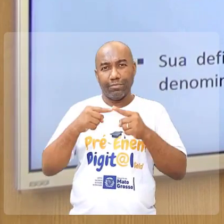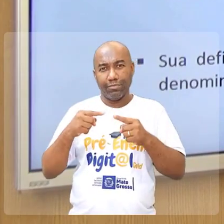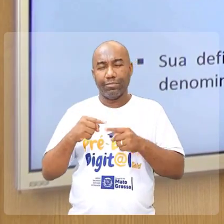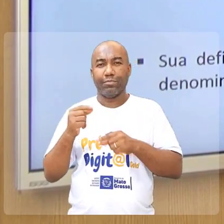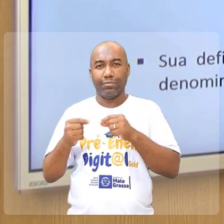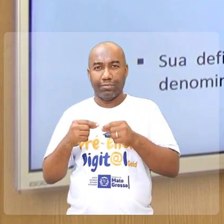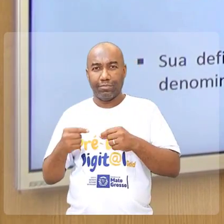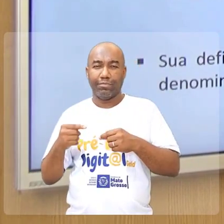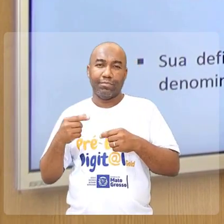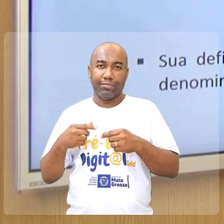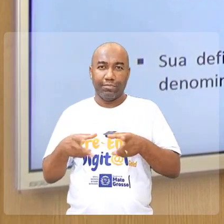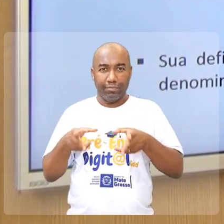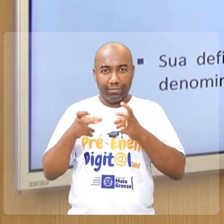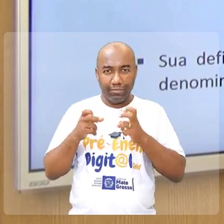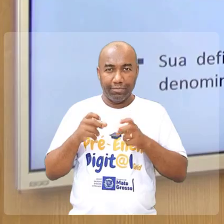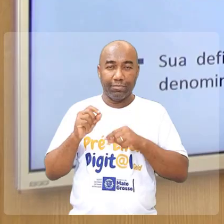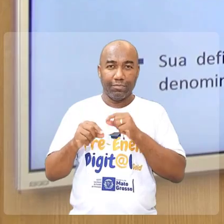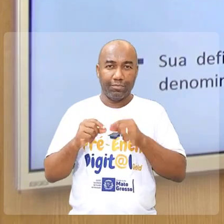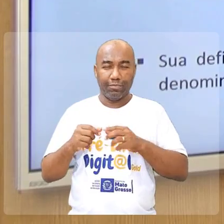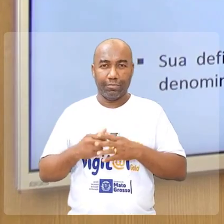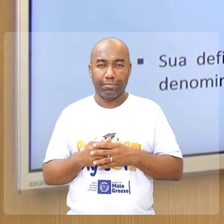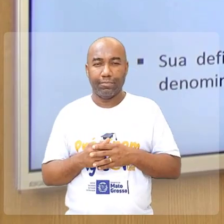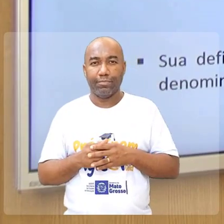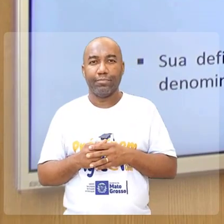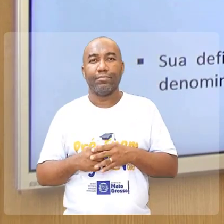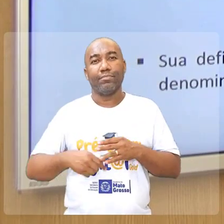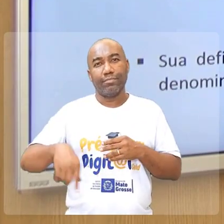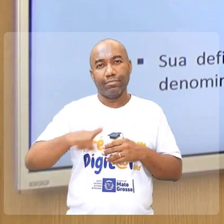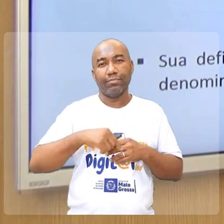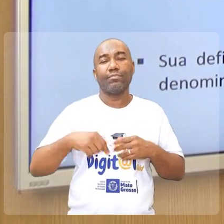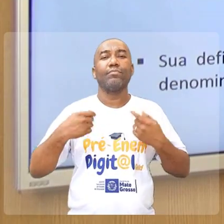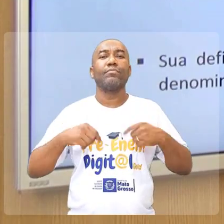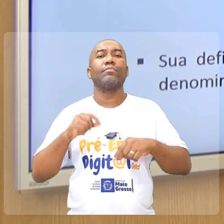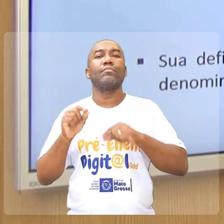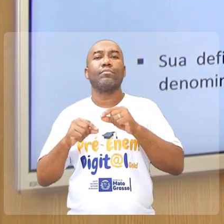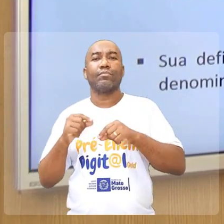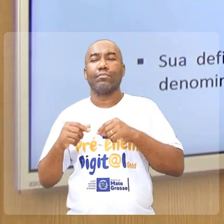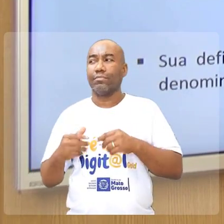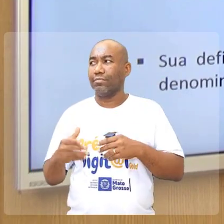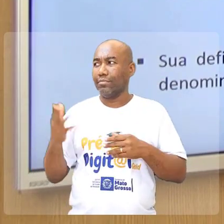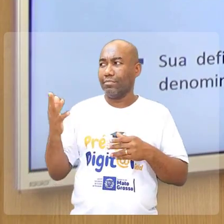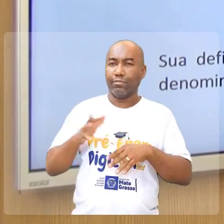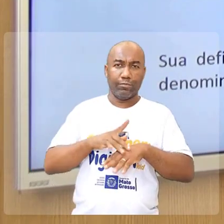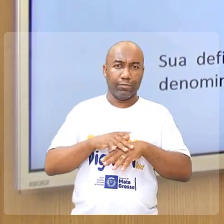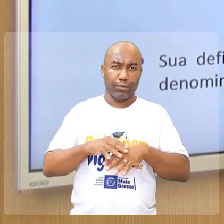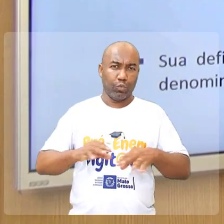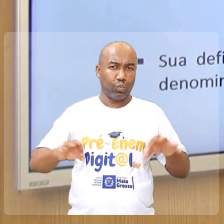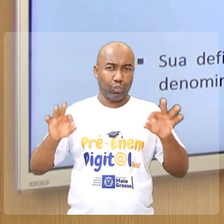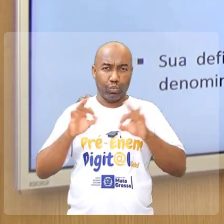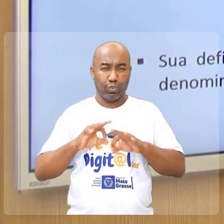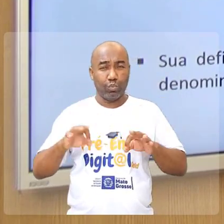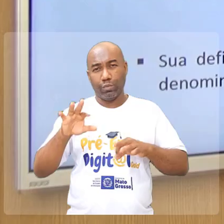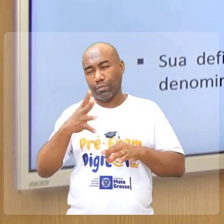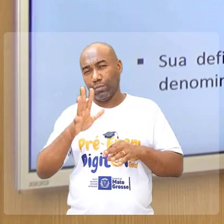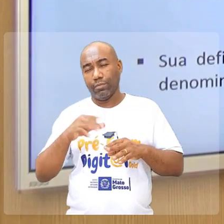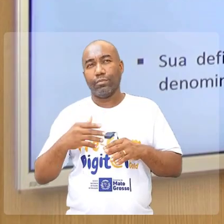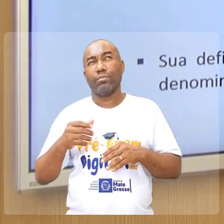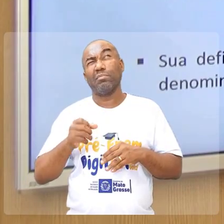enxergar verdadeiramente o que está acontecendo. Nós que não temos essa doença,